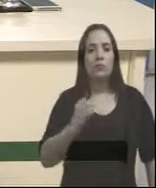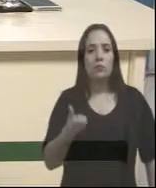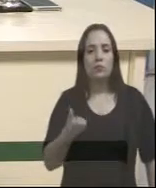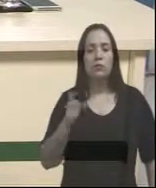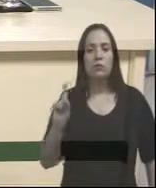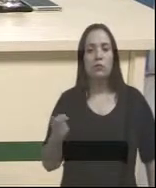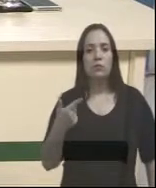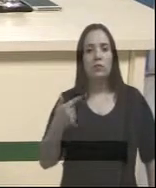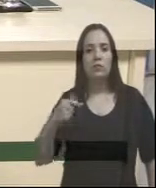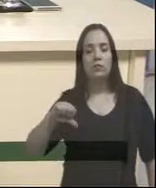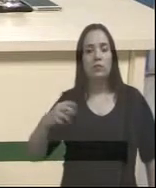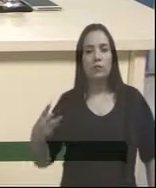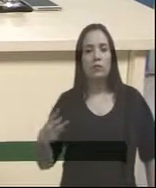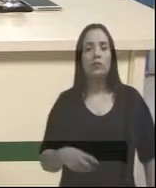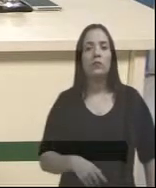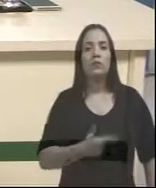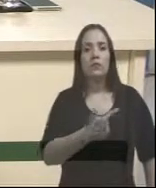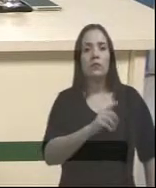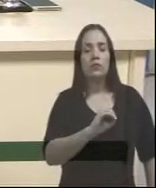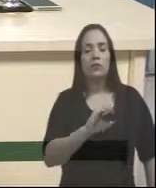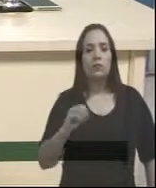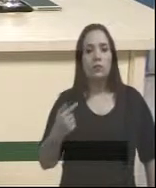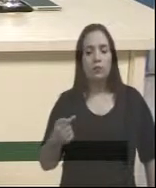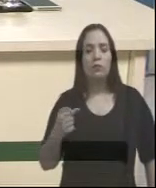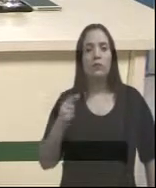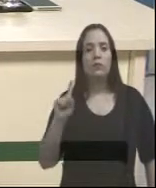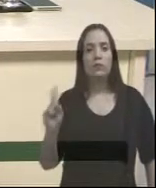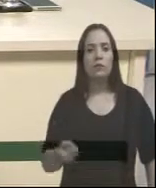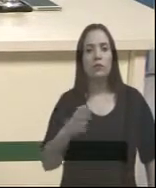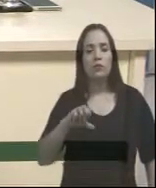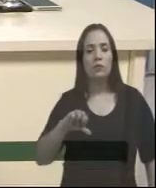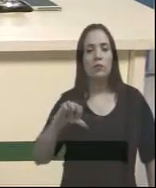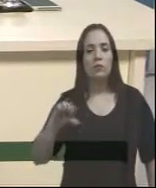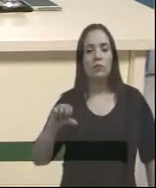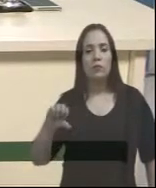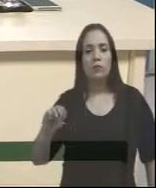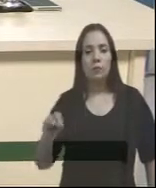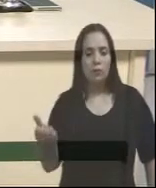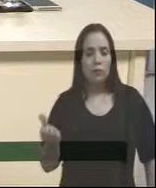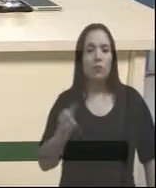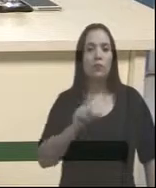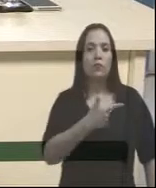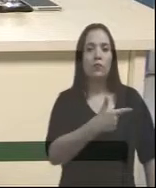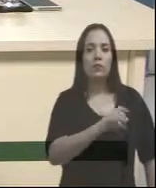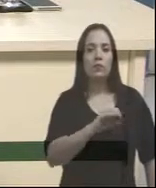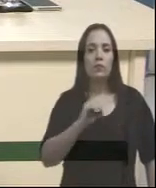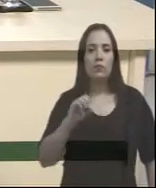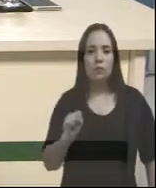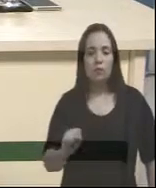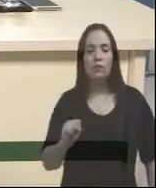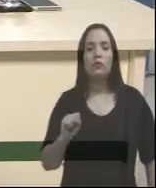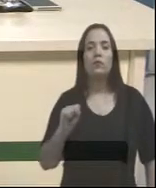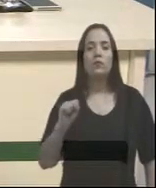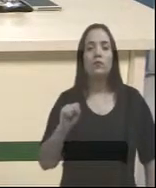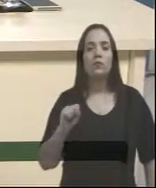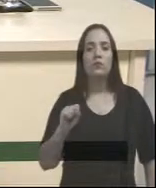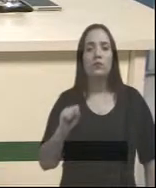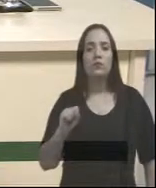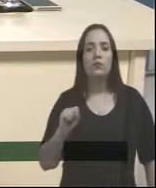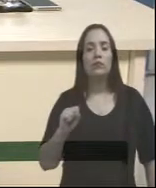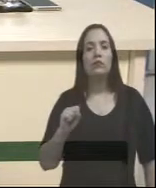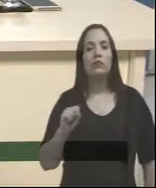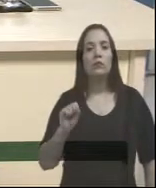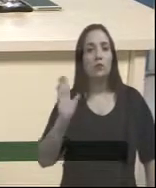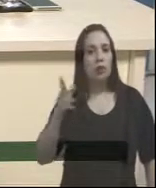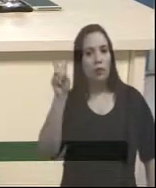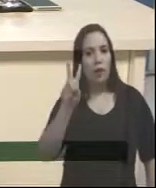2006, 1.793 assassinatos. 2007, 1.936 assassinatos. 2008, aí eu já passei o governo